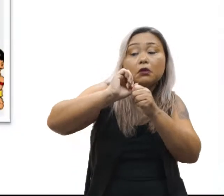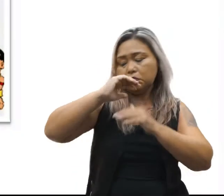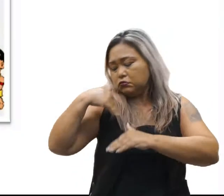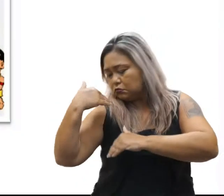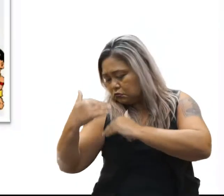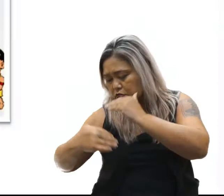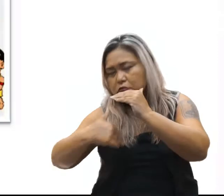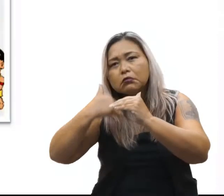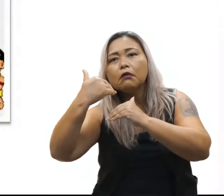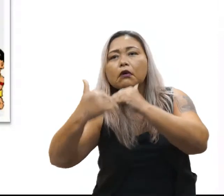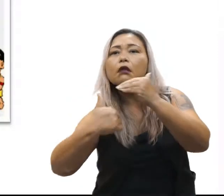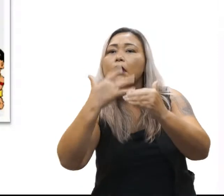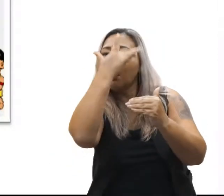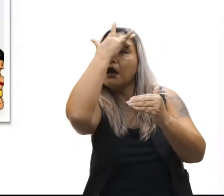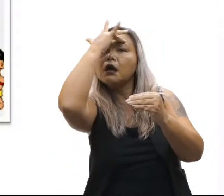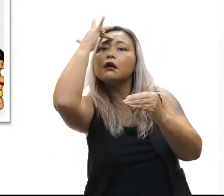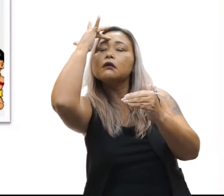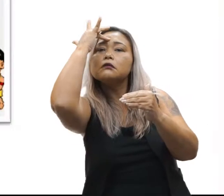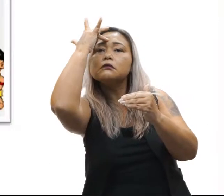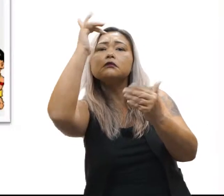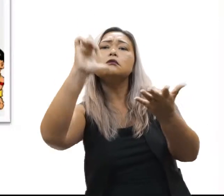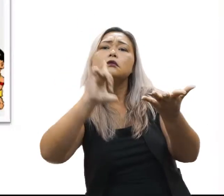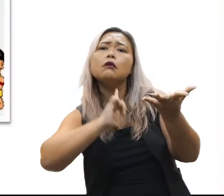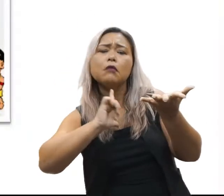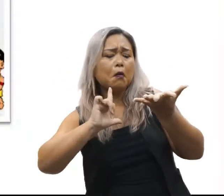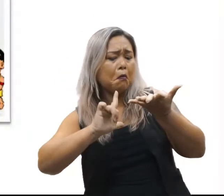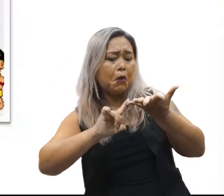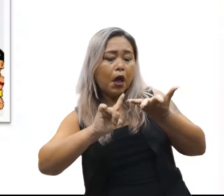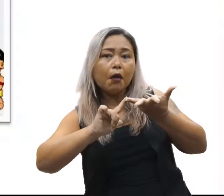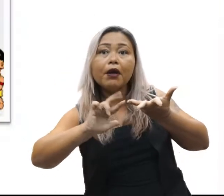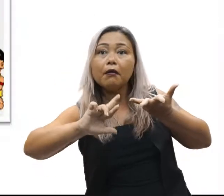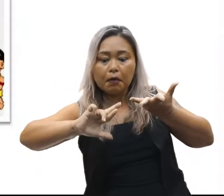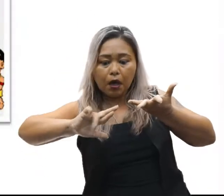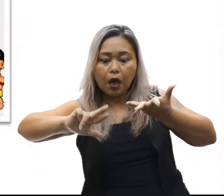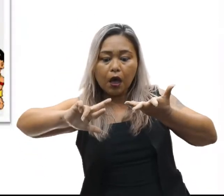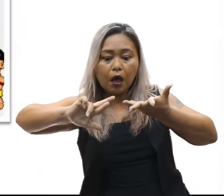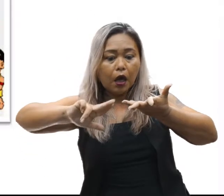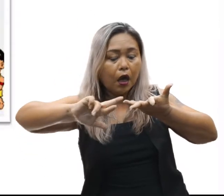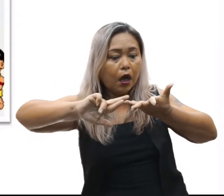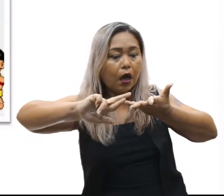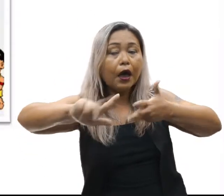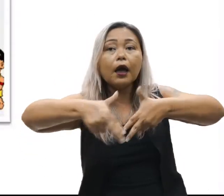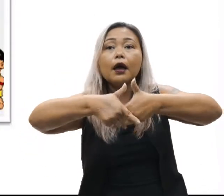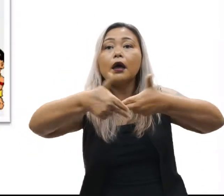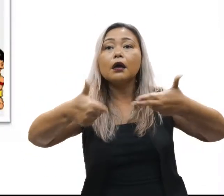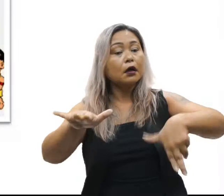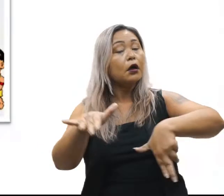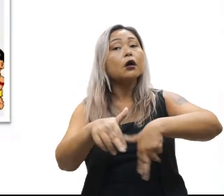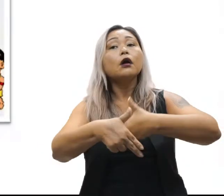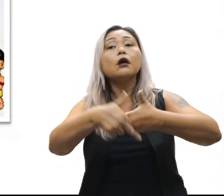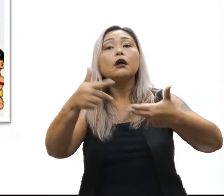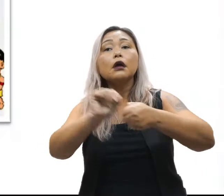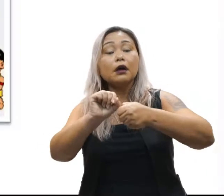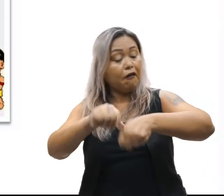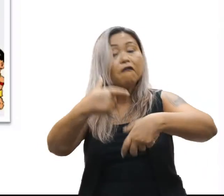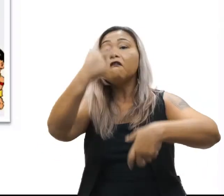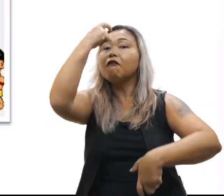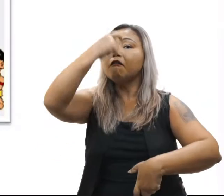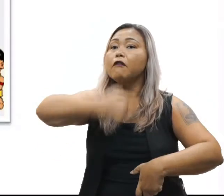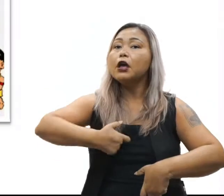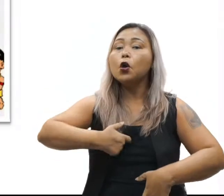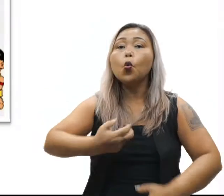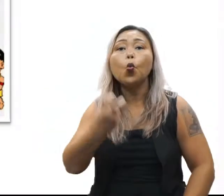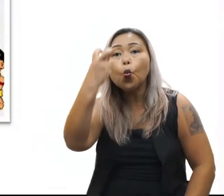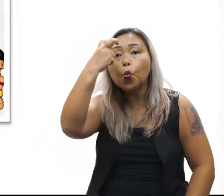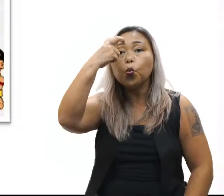das pessoas, nós tivemos tantas diferenças étnicas, diferenças físicas,